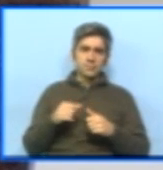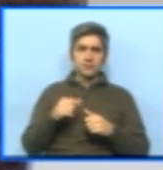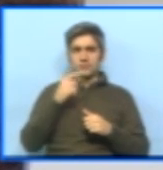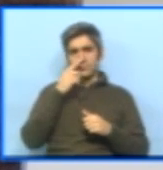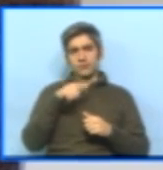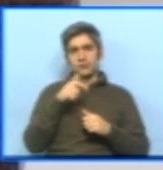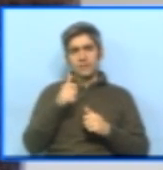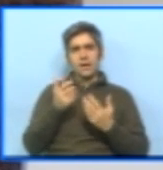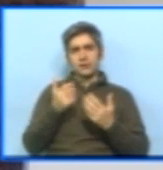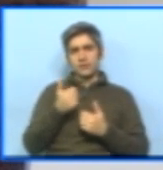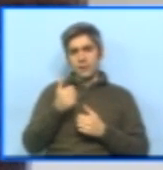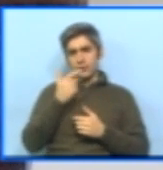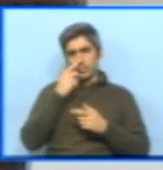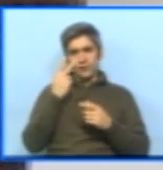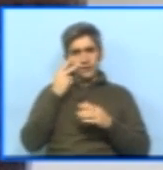grandes acolhedores também.